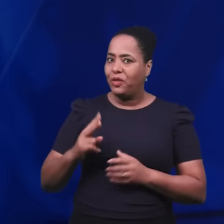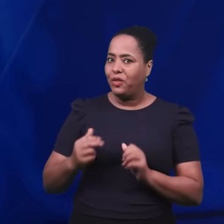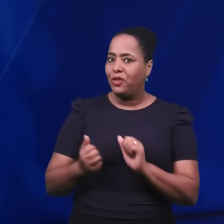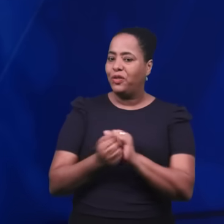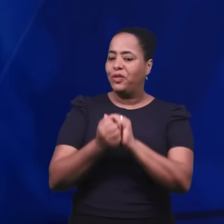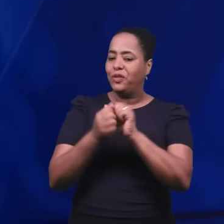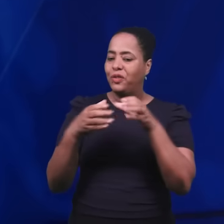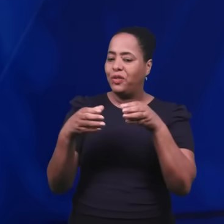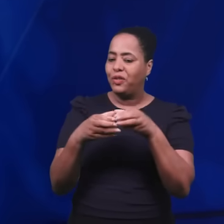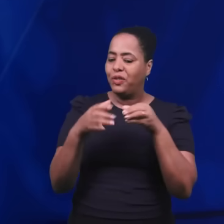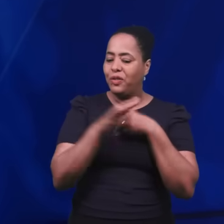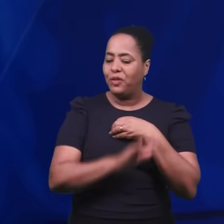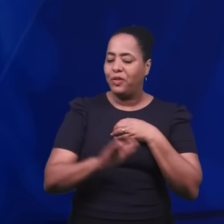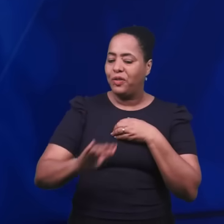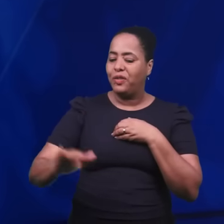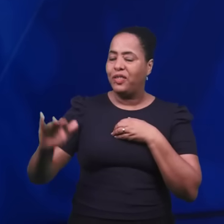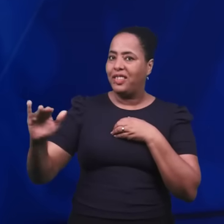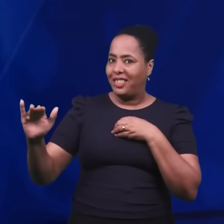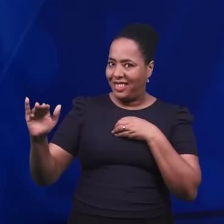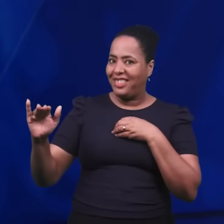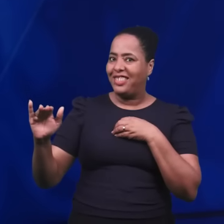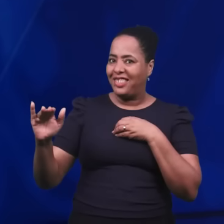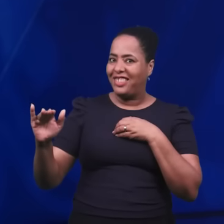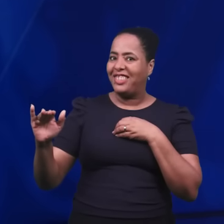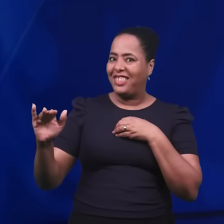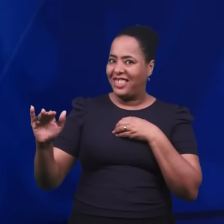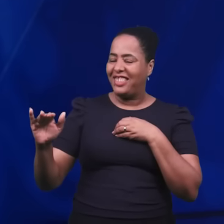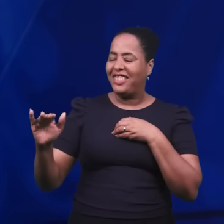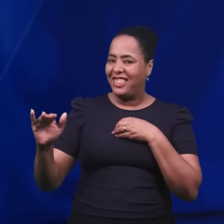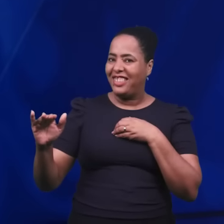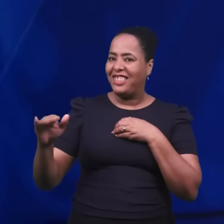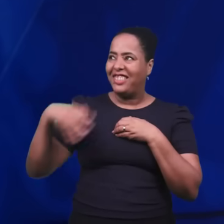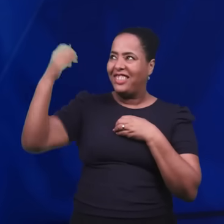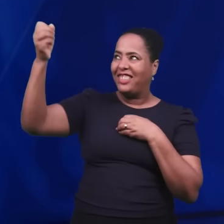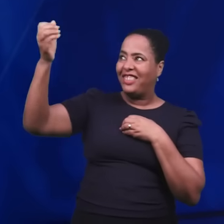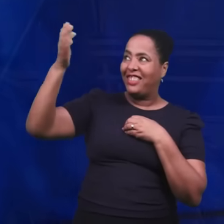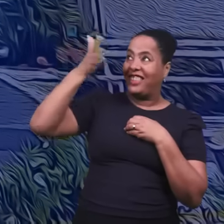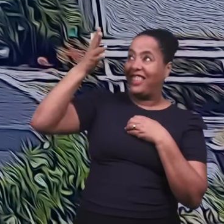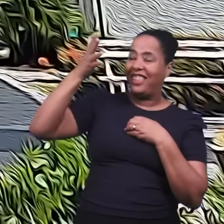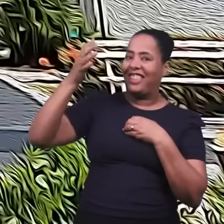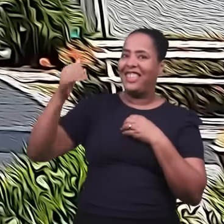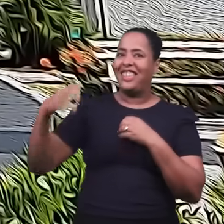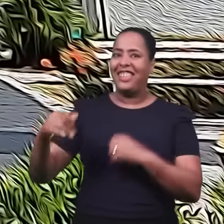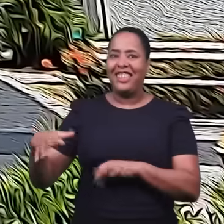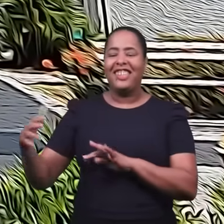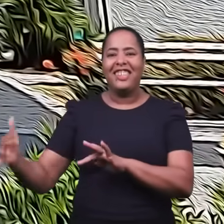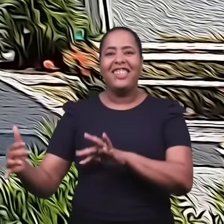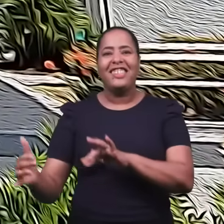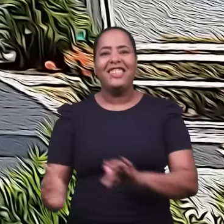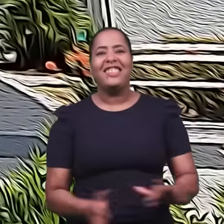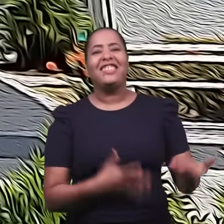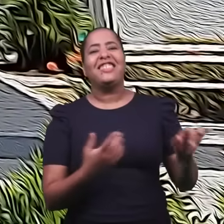hino das crianças, o louvor, a luz que brilha mais que o sol.